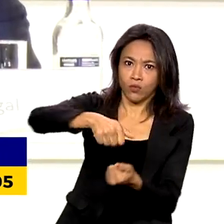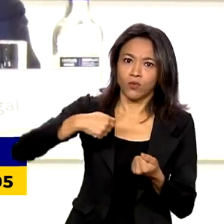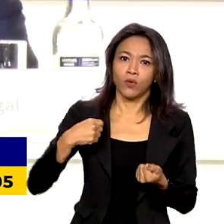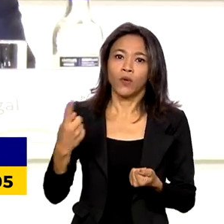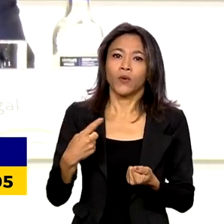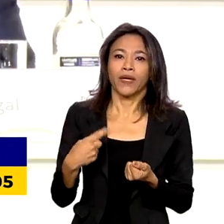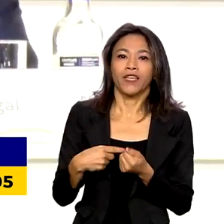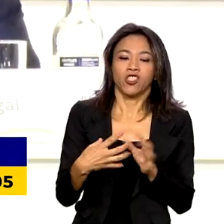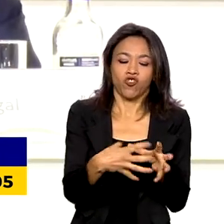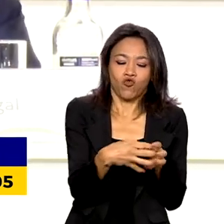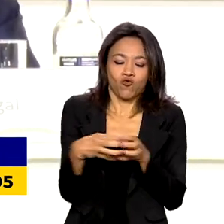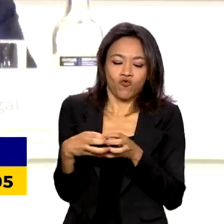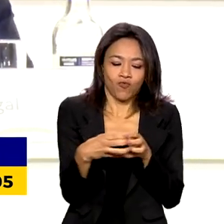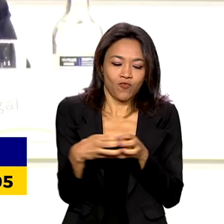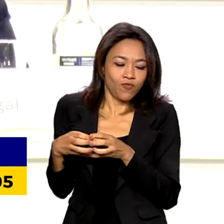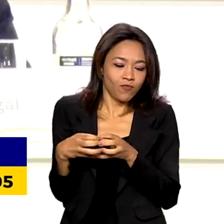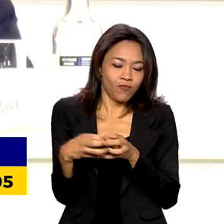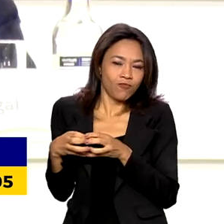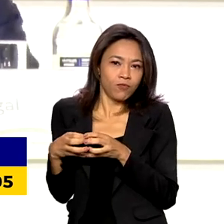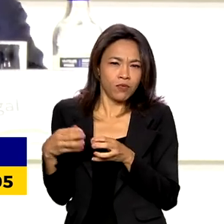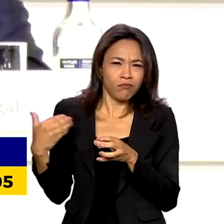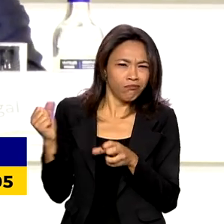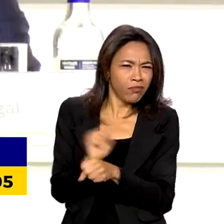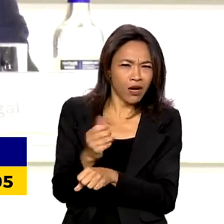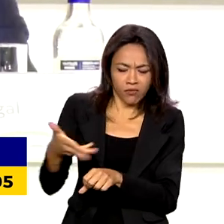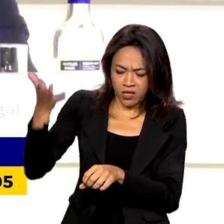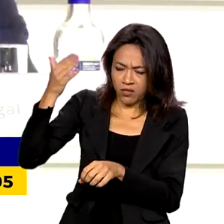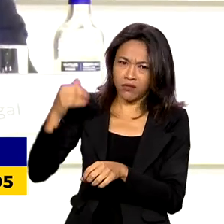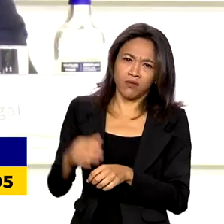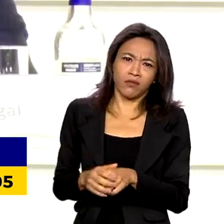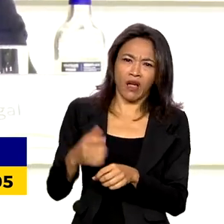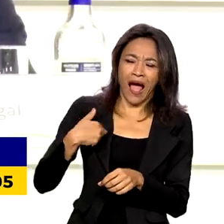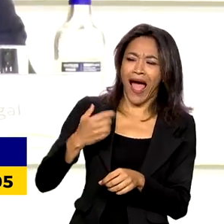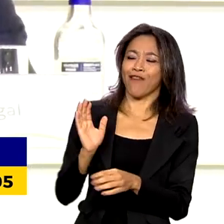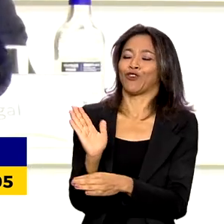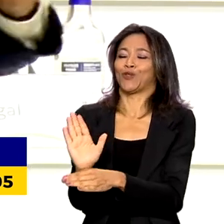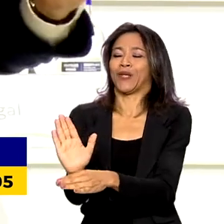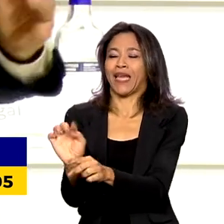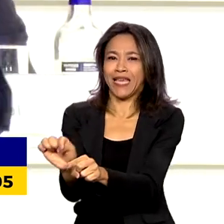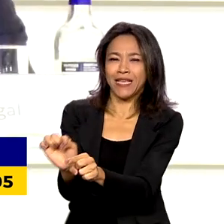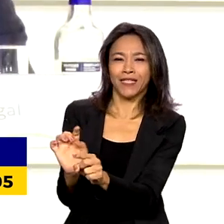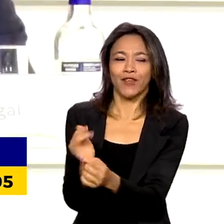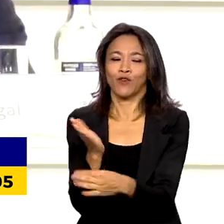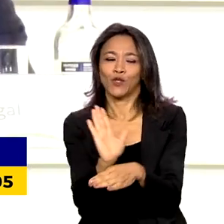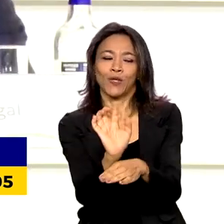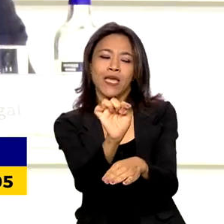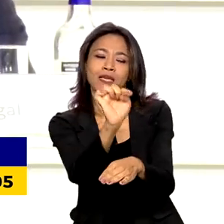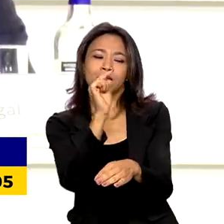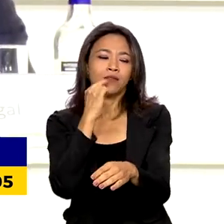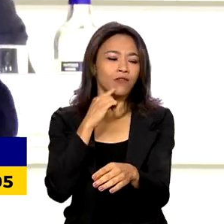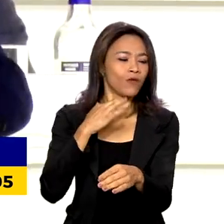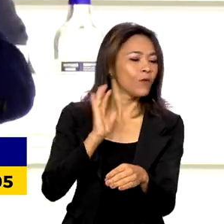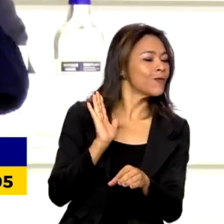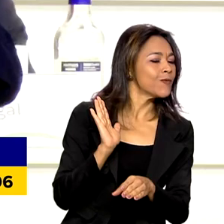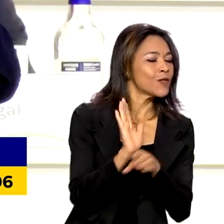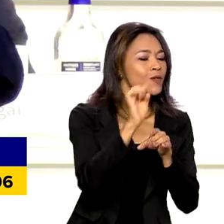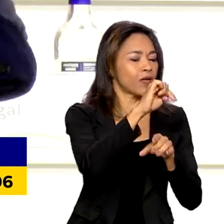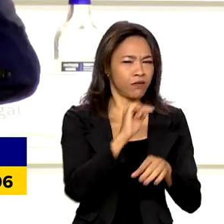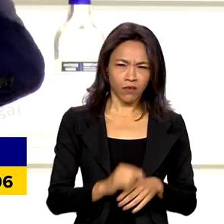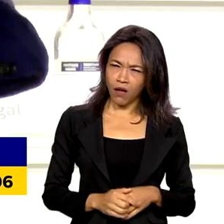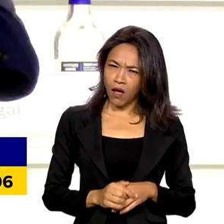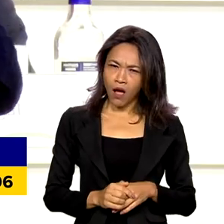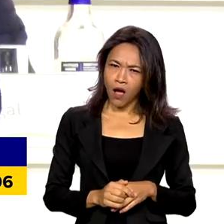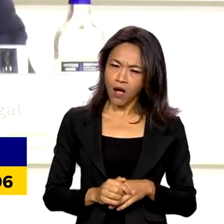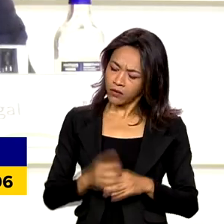fazer proselitismo com recursos. Ah, eu vou ajudar essa coisinha aqui, eu vou ajudar essa coisinha ali, quando, na verdade, nós precisamos dar